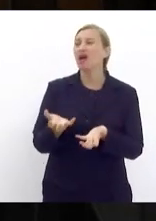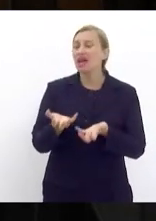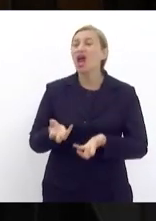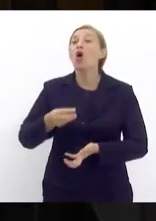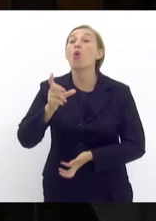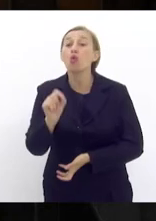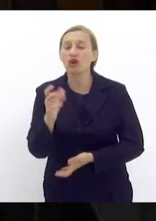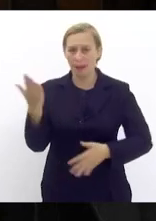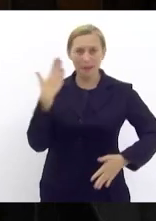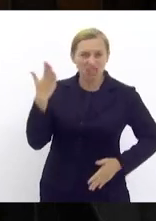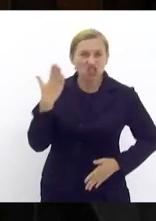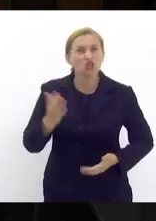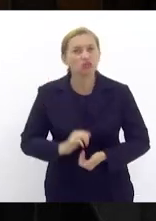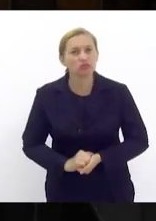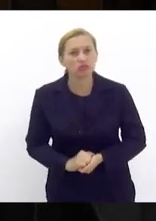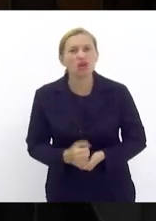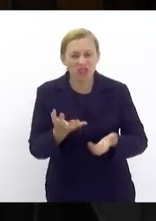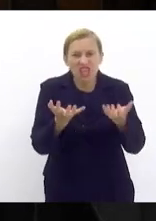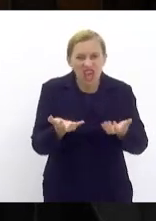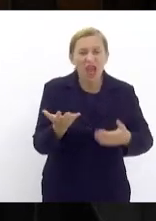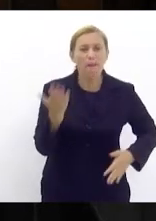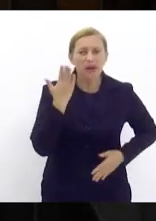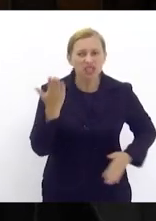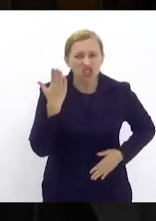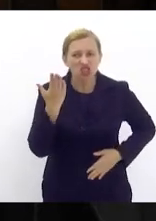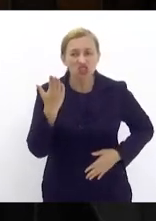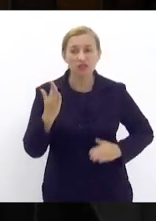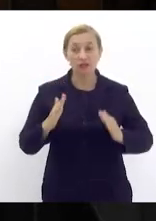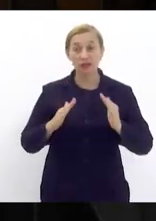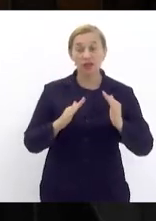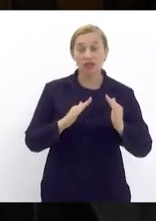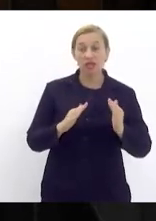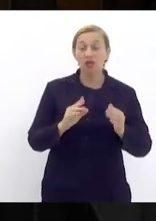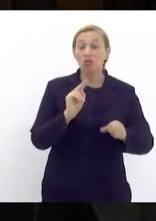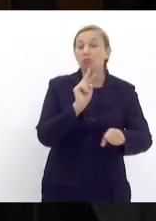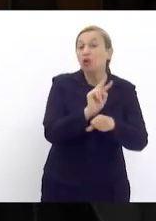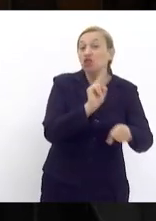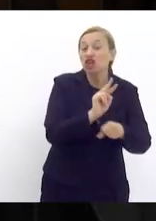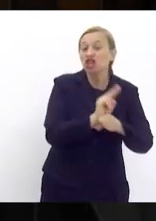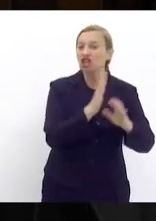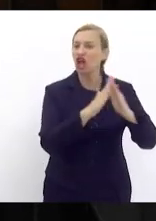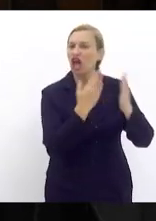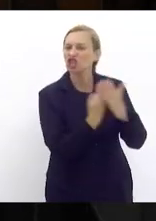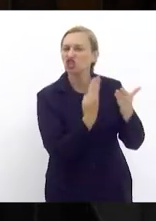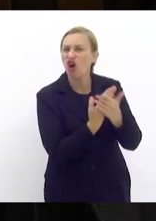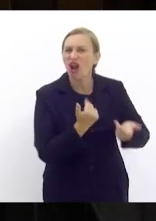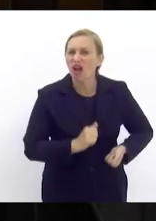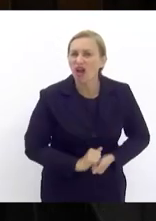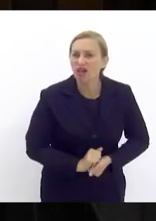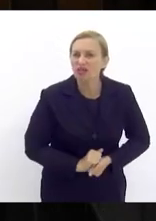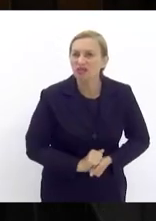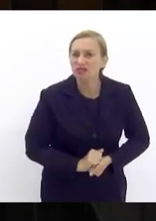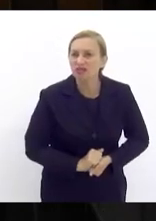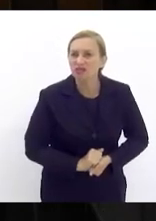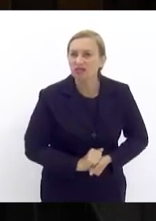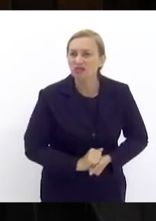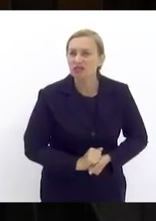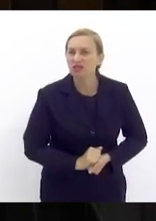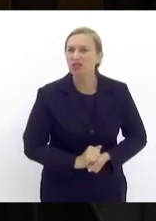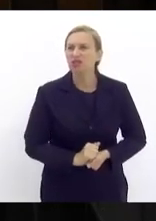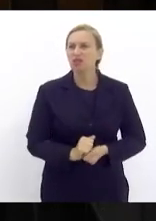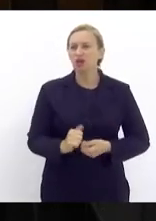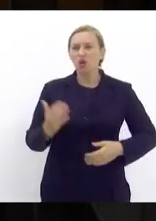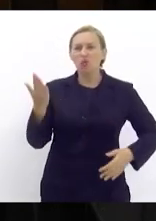os traficantes, vocês querem que os traficantes fiquem lá fazendo segurança para um marginal como esse de hoje, não pule dentro